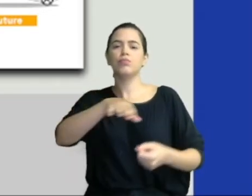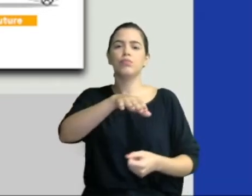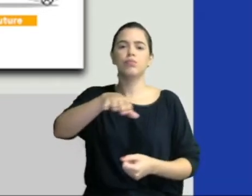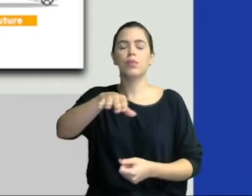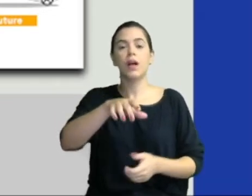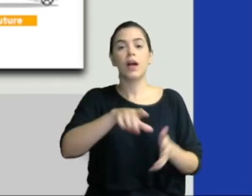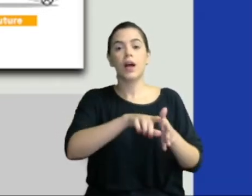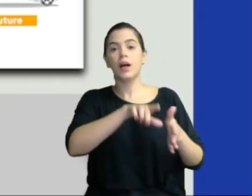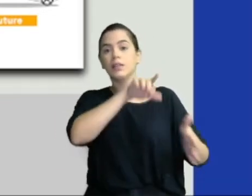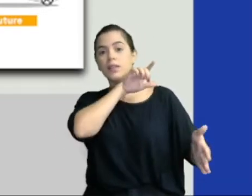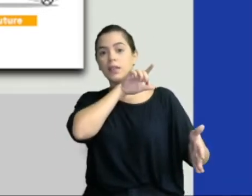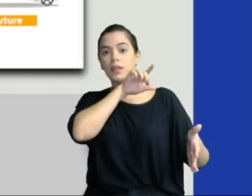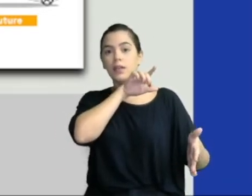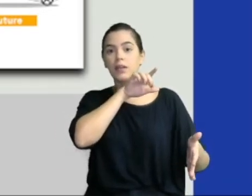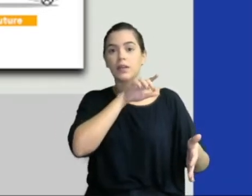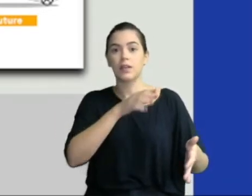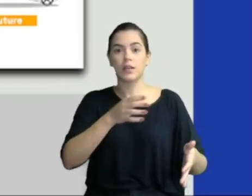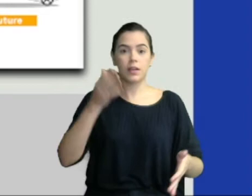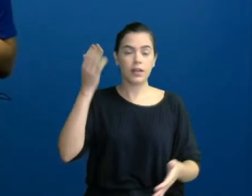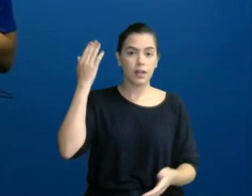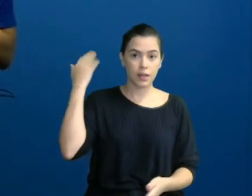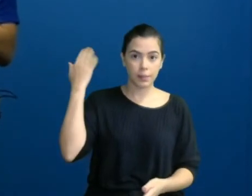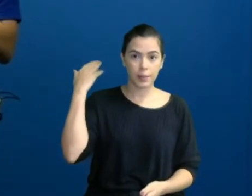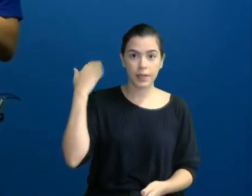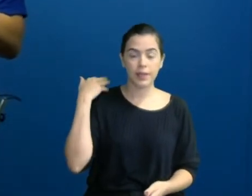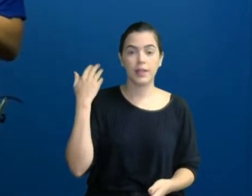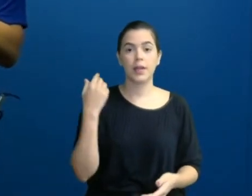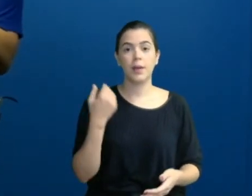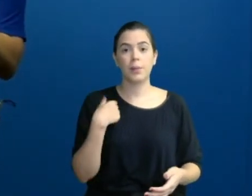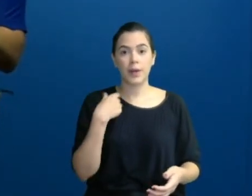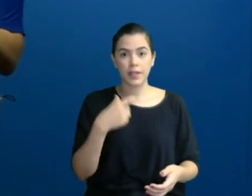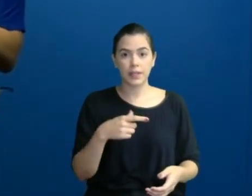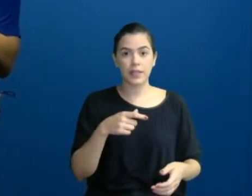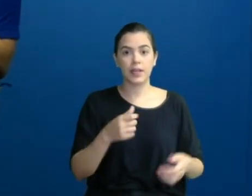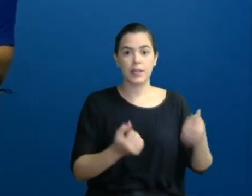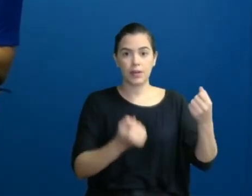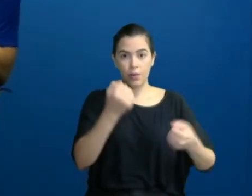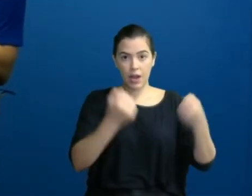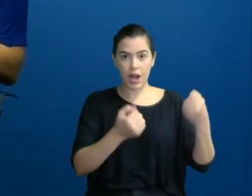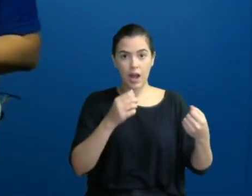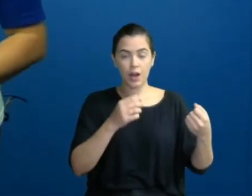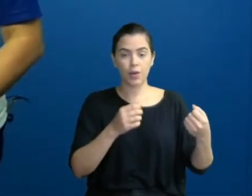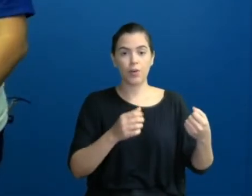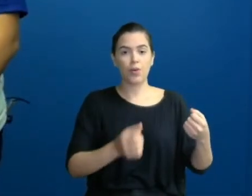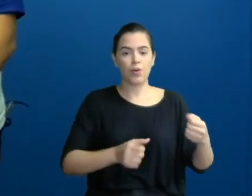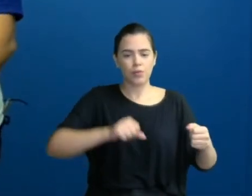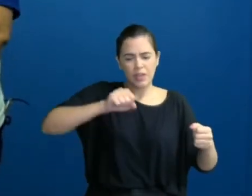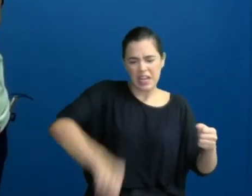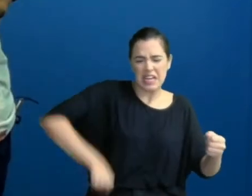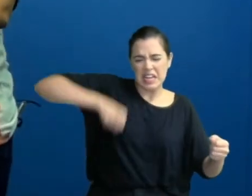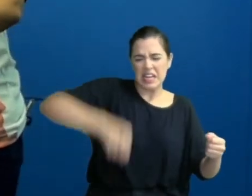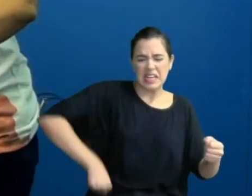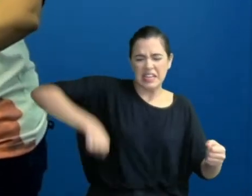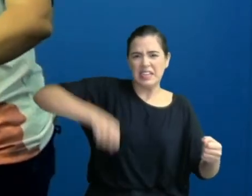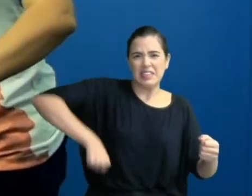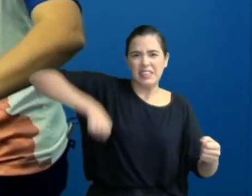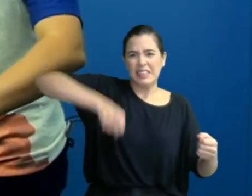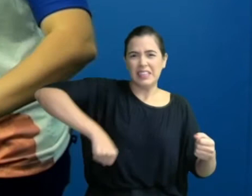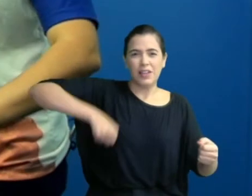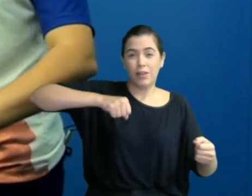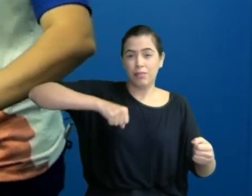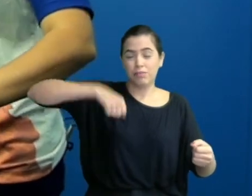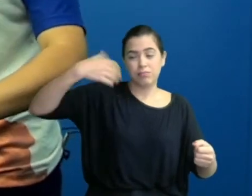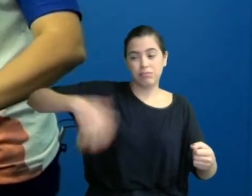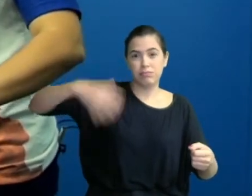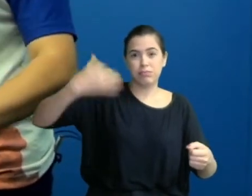Antigamente, para o motor do carro poder funcionar, gente, tinha uma manivela que a pessoa tinha que girar. Haja munheca, haja força no braço